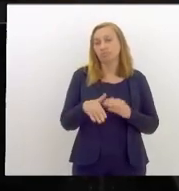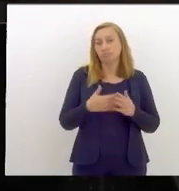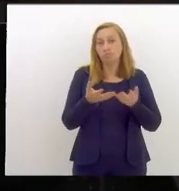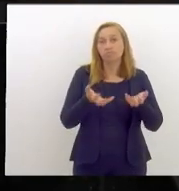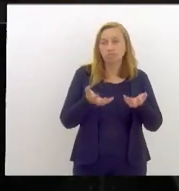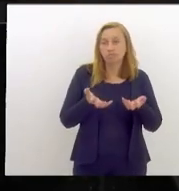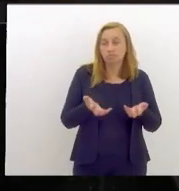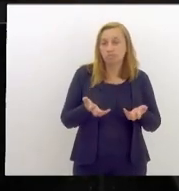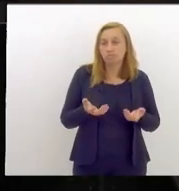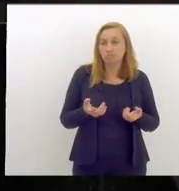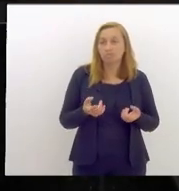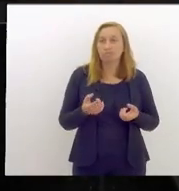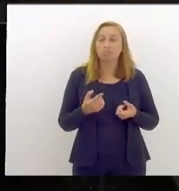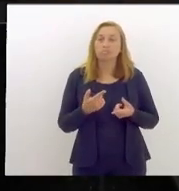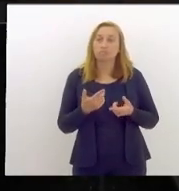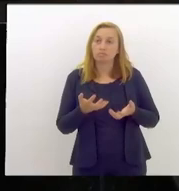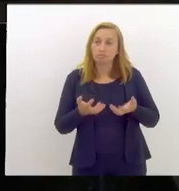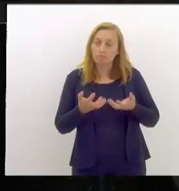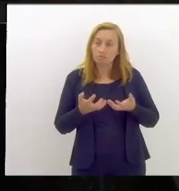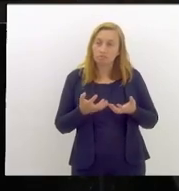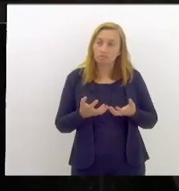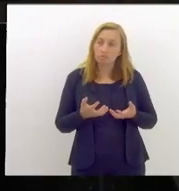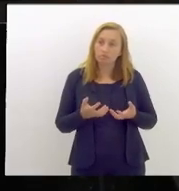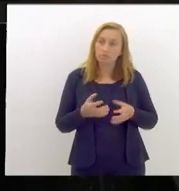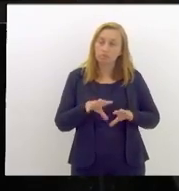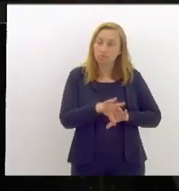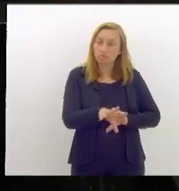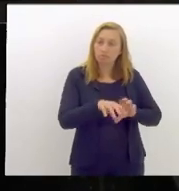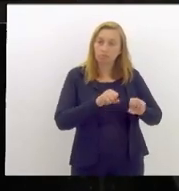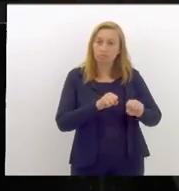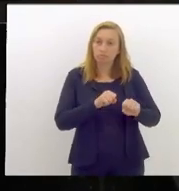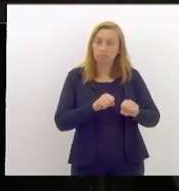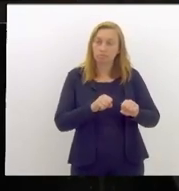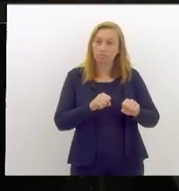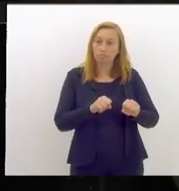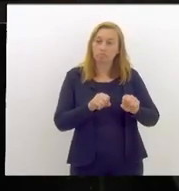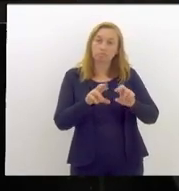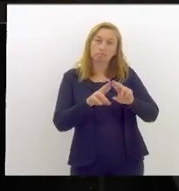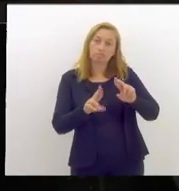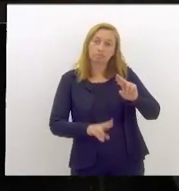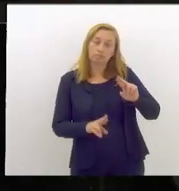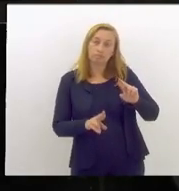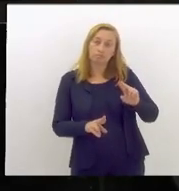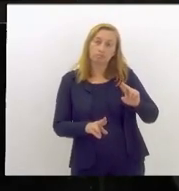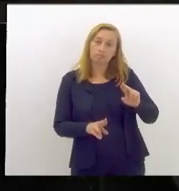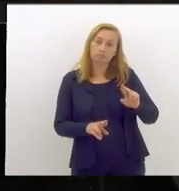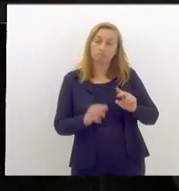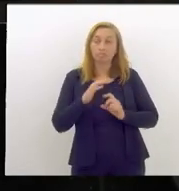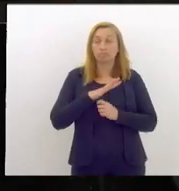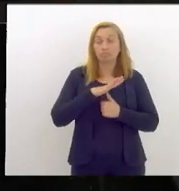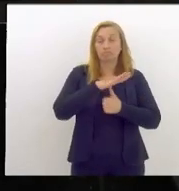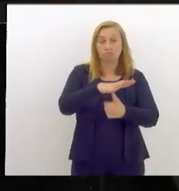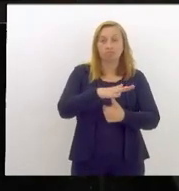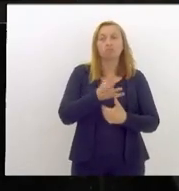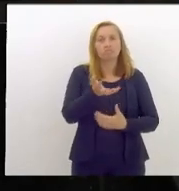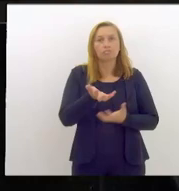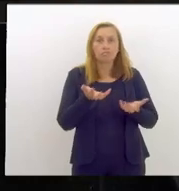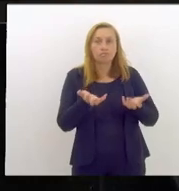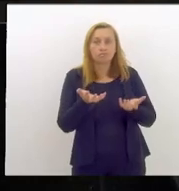queria porque queriam ser diplomados pela UERJ o reitor queria